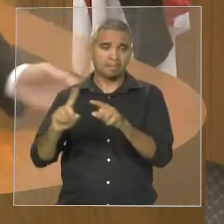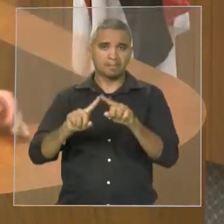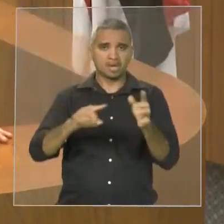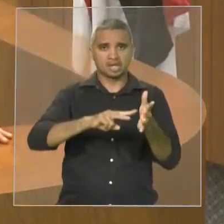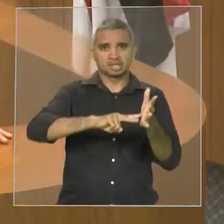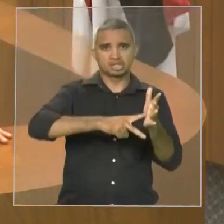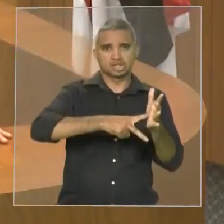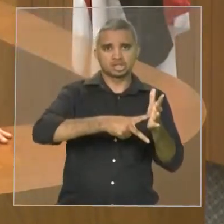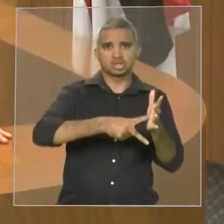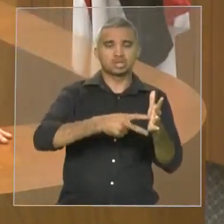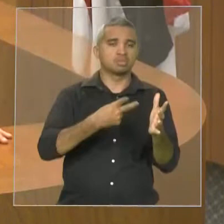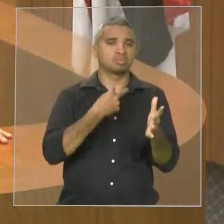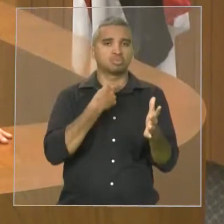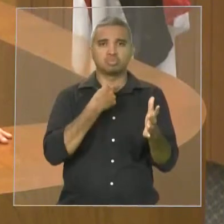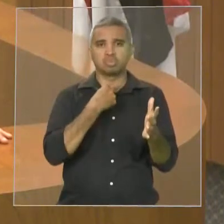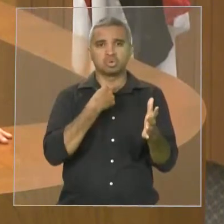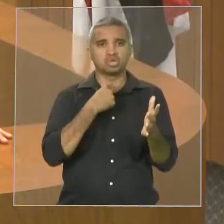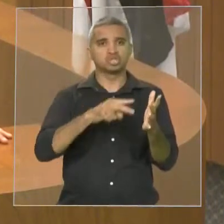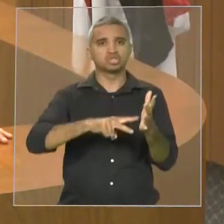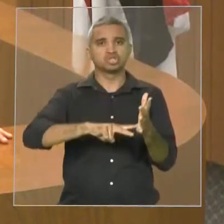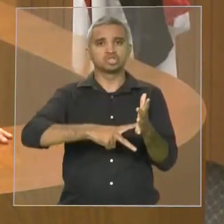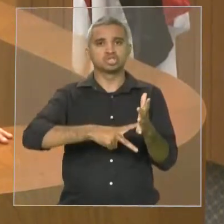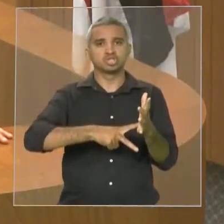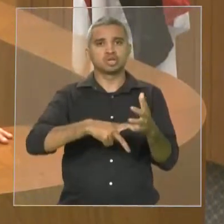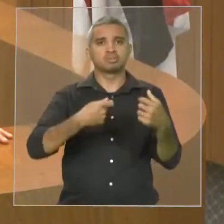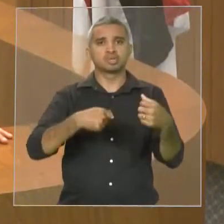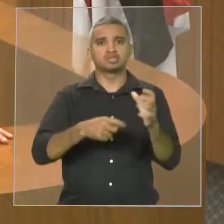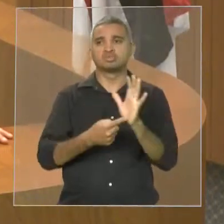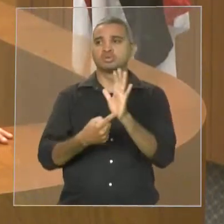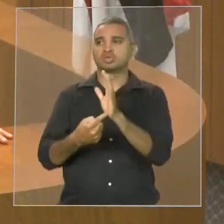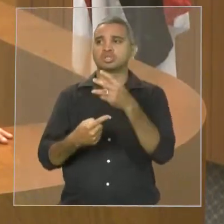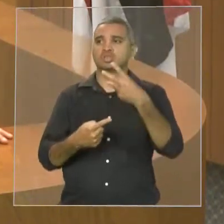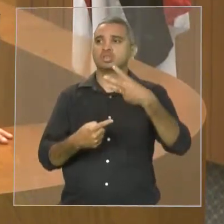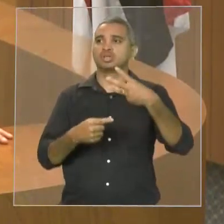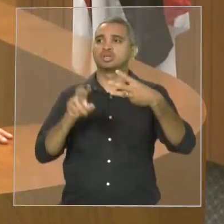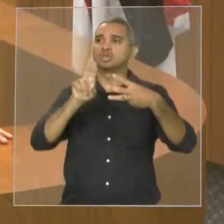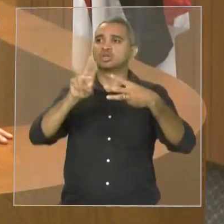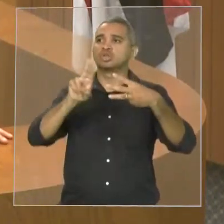que apresentar 3 nomes para ver qual dos 3 agrada ao